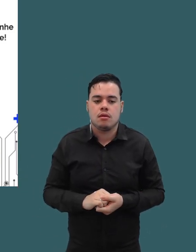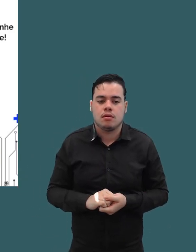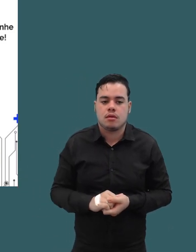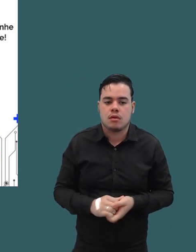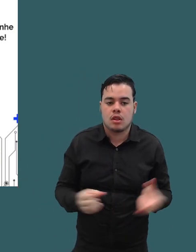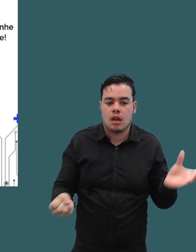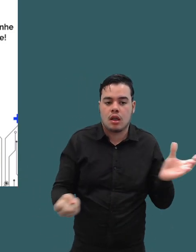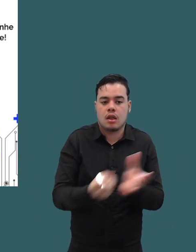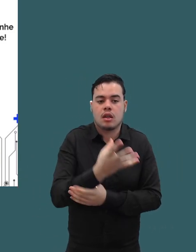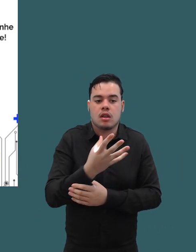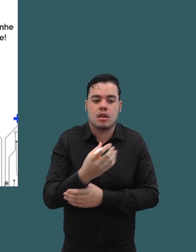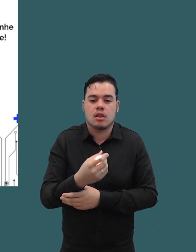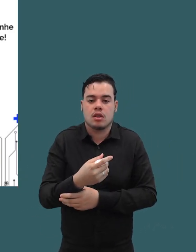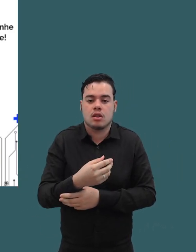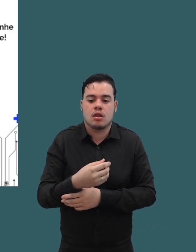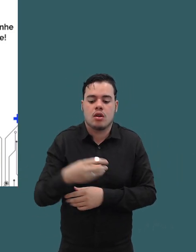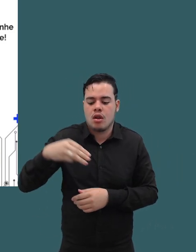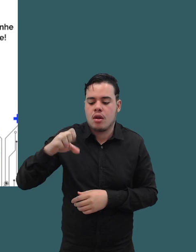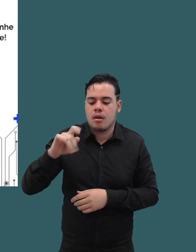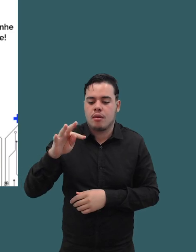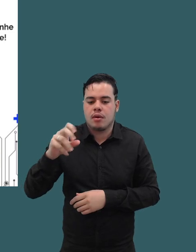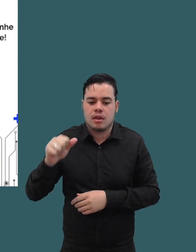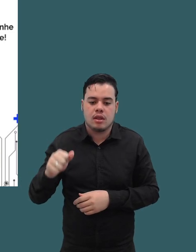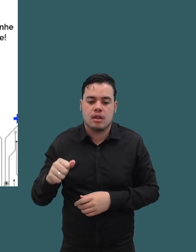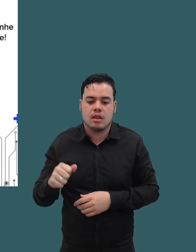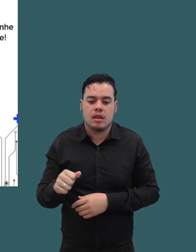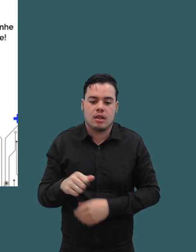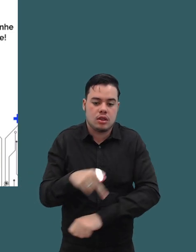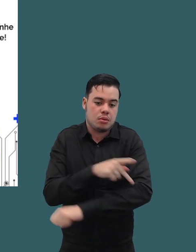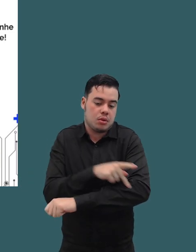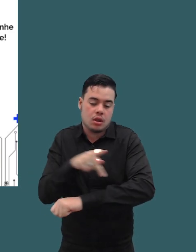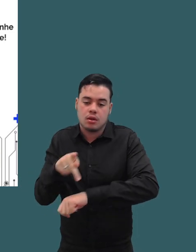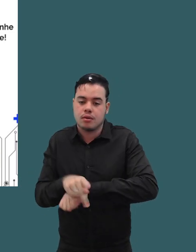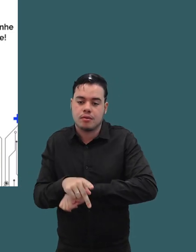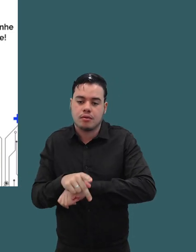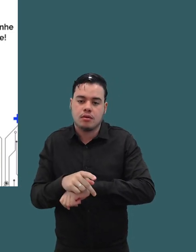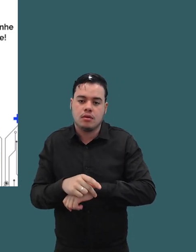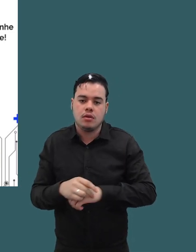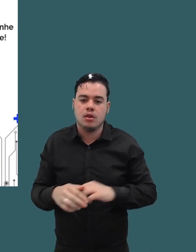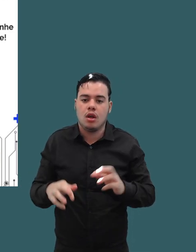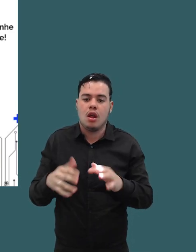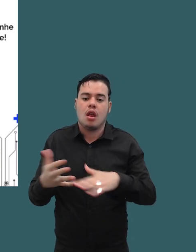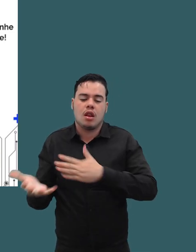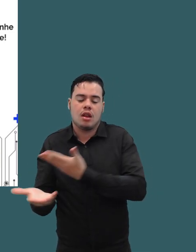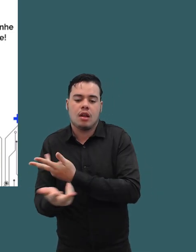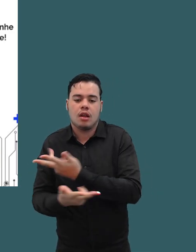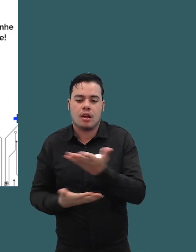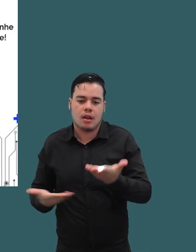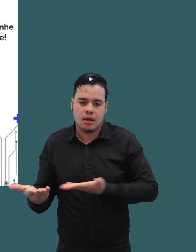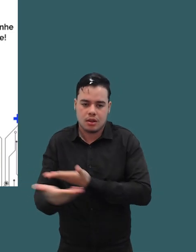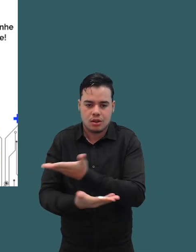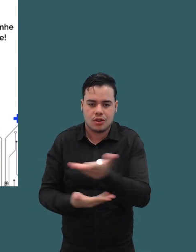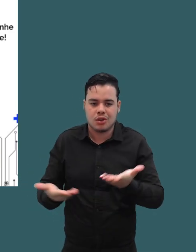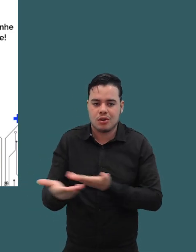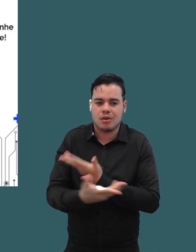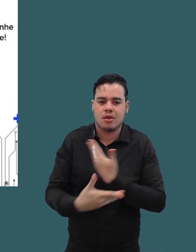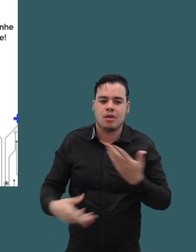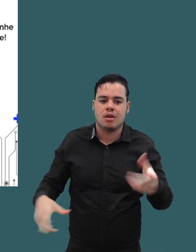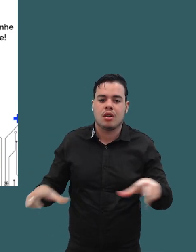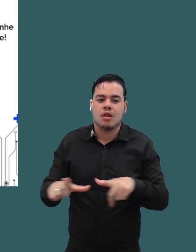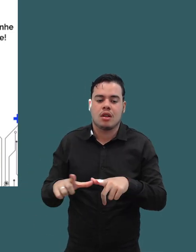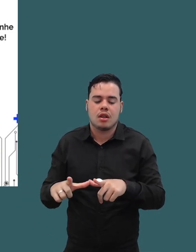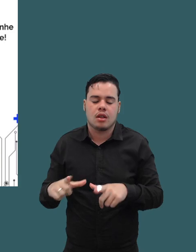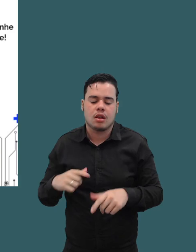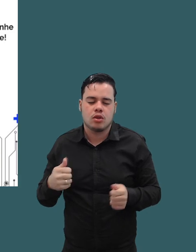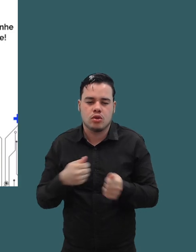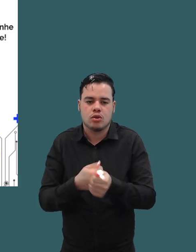da criação de materiais pedagógicos, da relação que a gente tem, né, com o canal Ciência, que é o